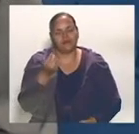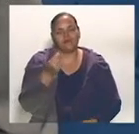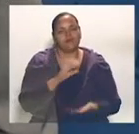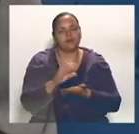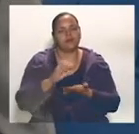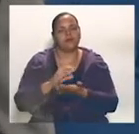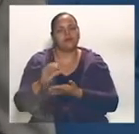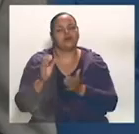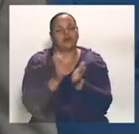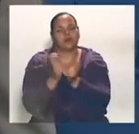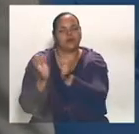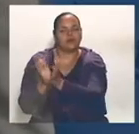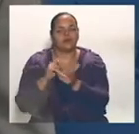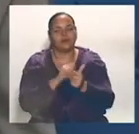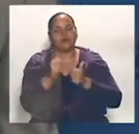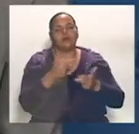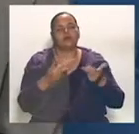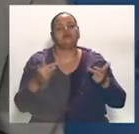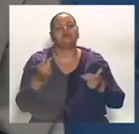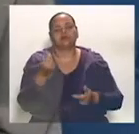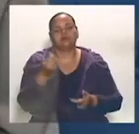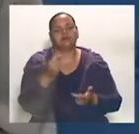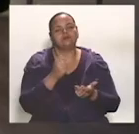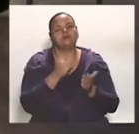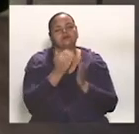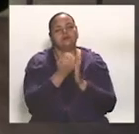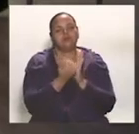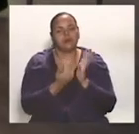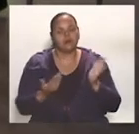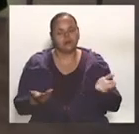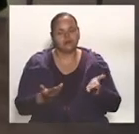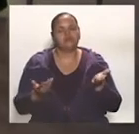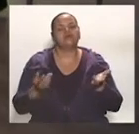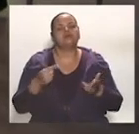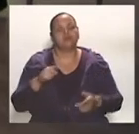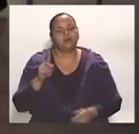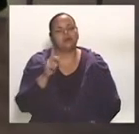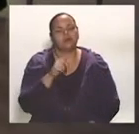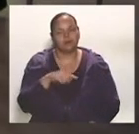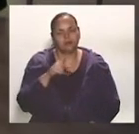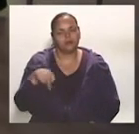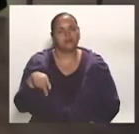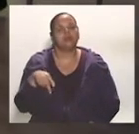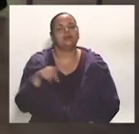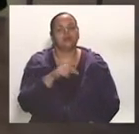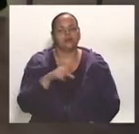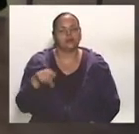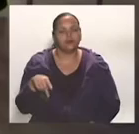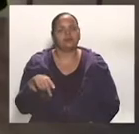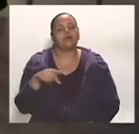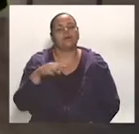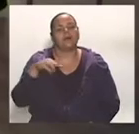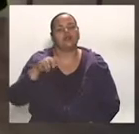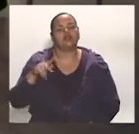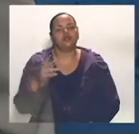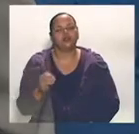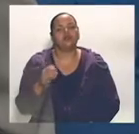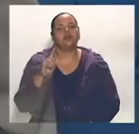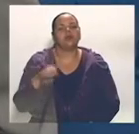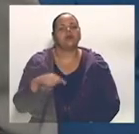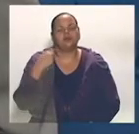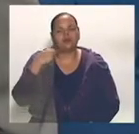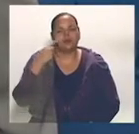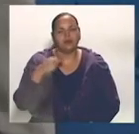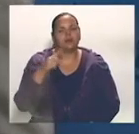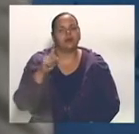dos clubes. Deputado, eu vou levantar essa bola para o Martinho Neves Miranda, que é professor, é advogado e